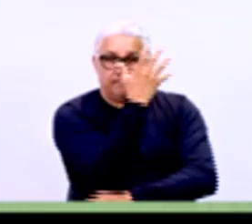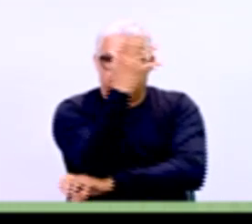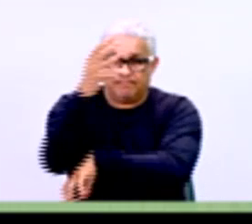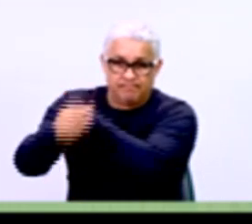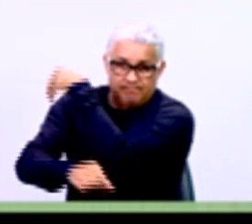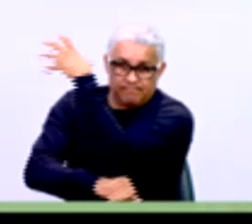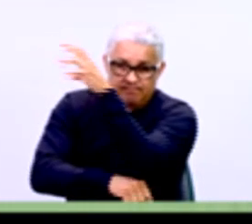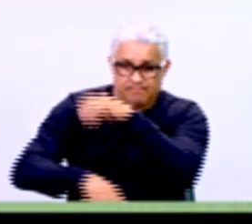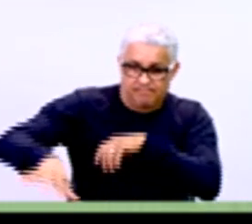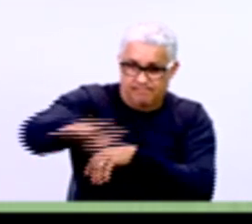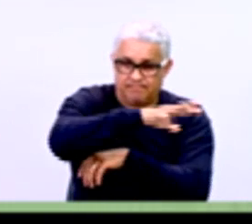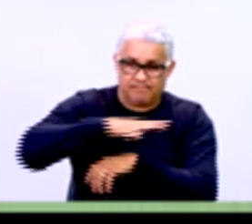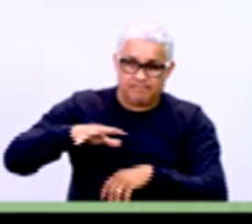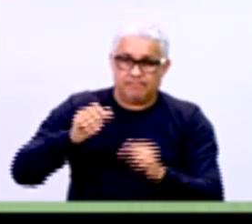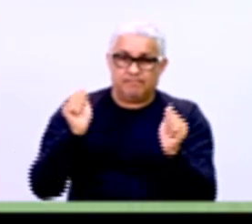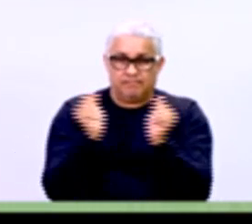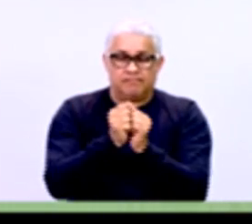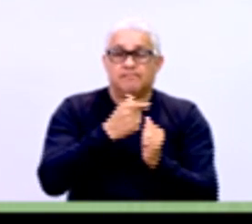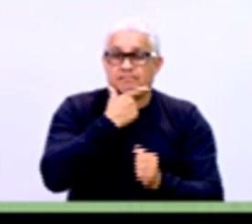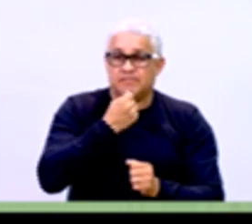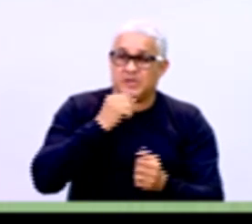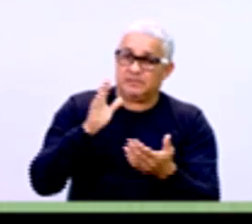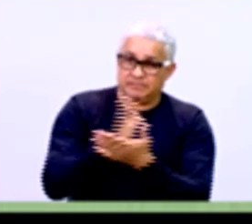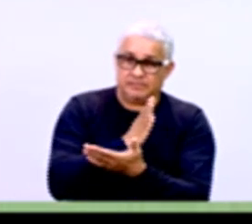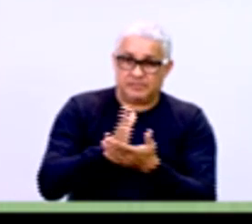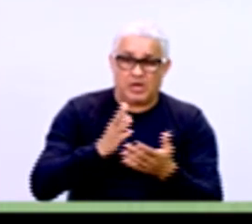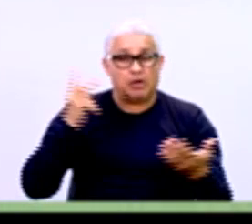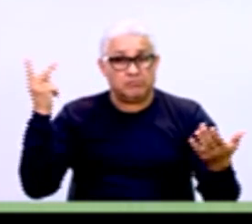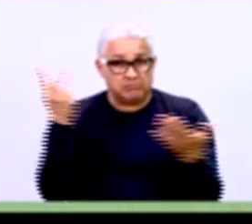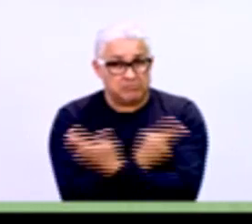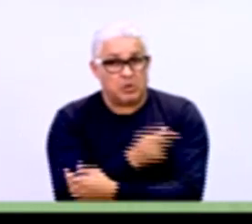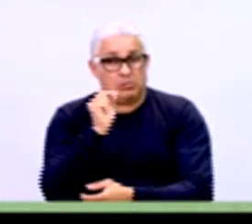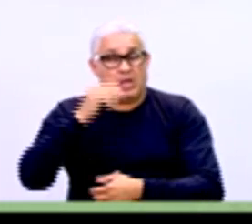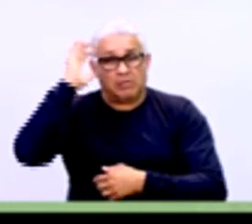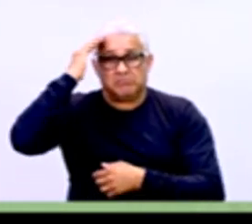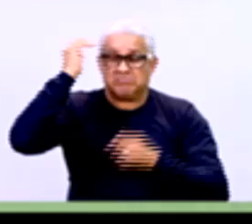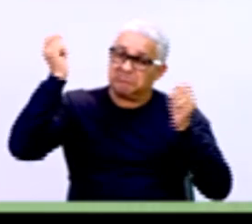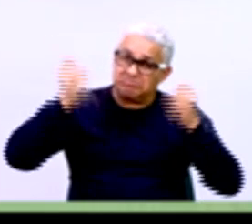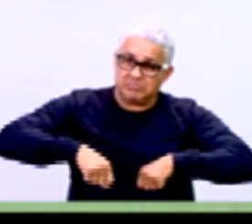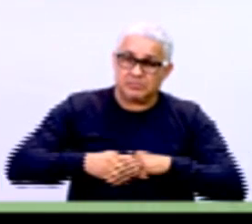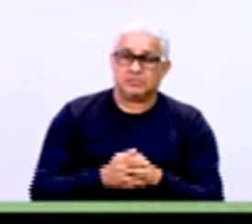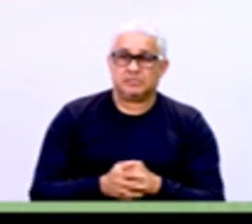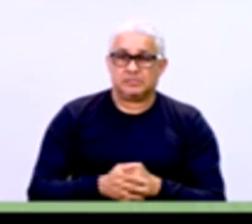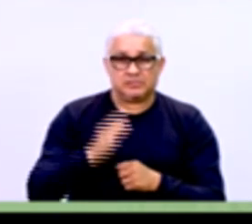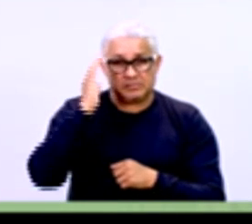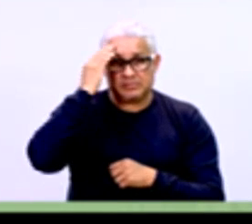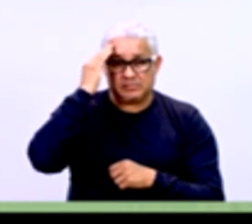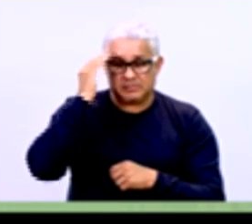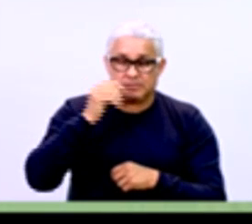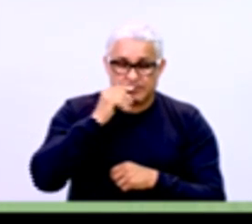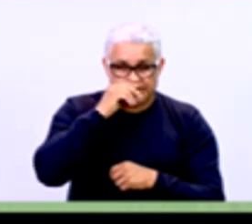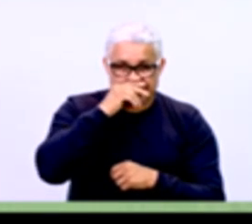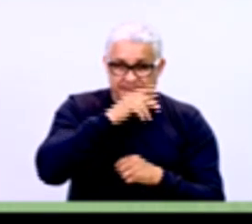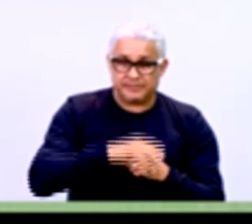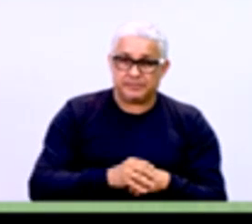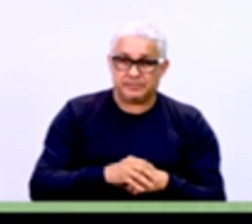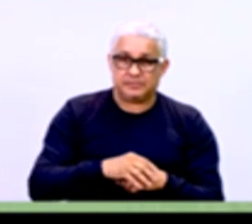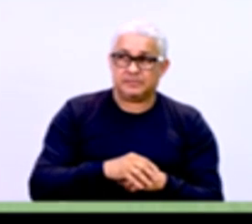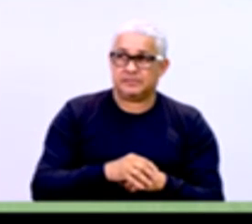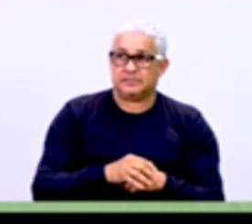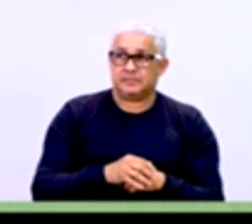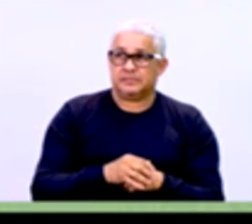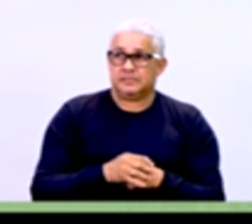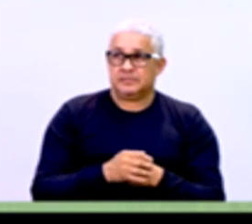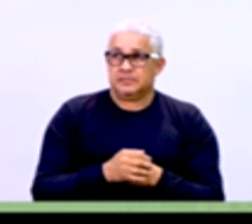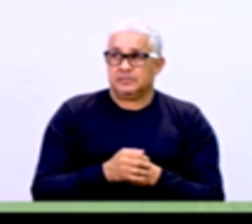homem. Alguns fenômenos podem ser previstos e até compreendidos. Então vamos analisar, previstos e